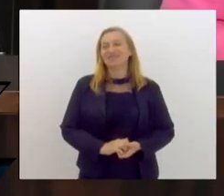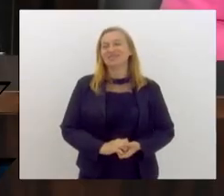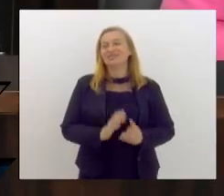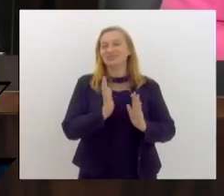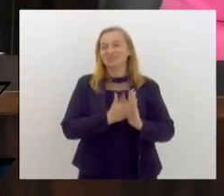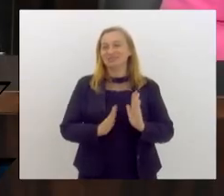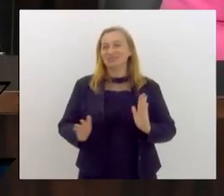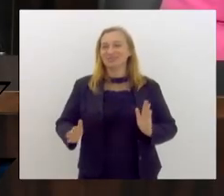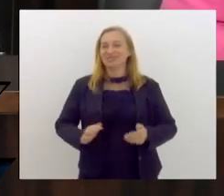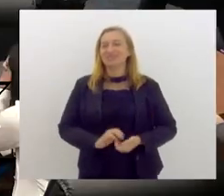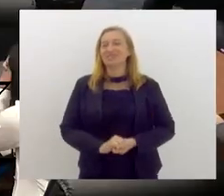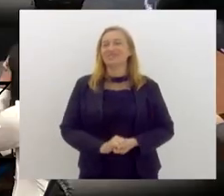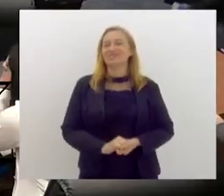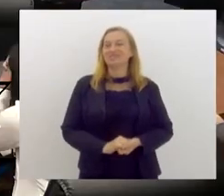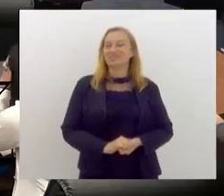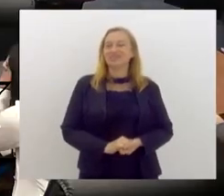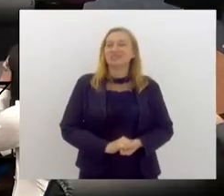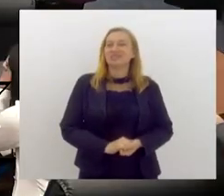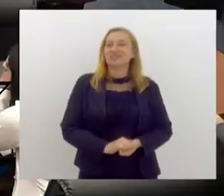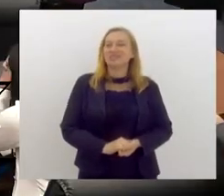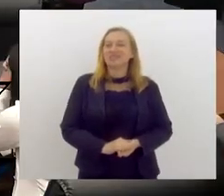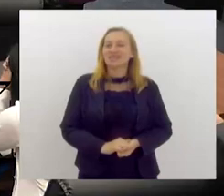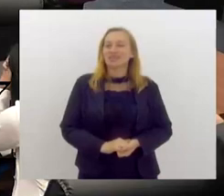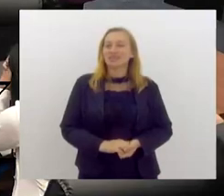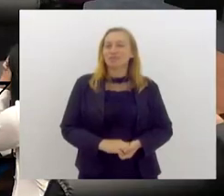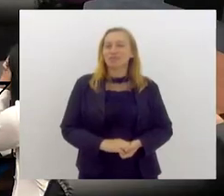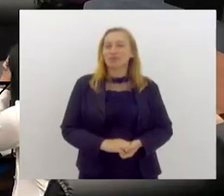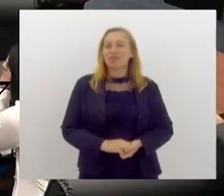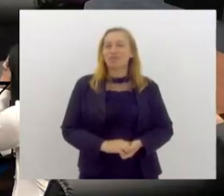ordem. Deputado.